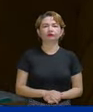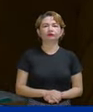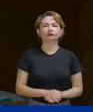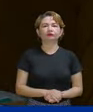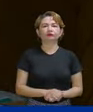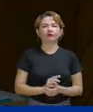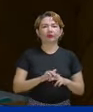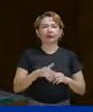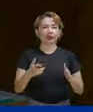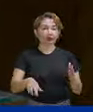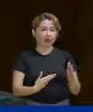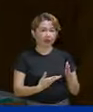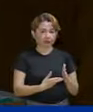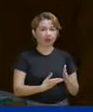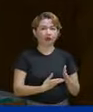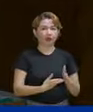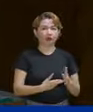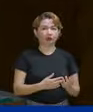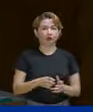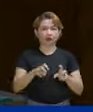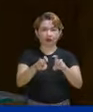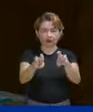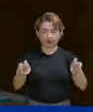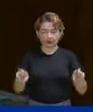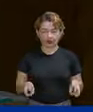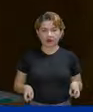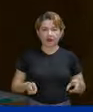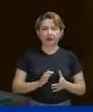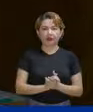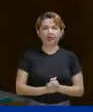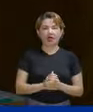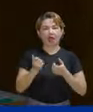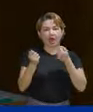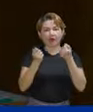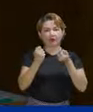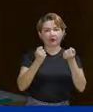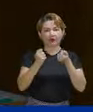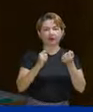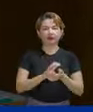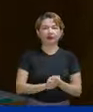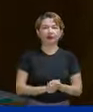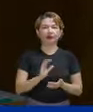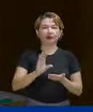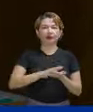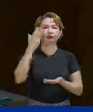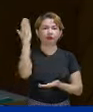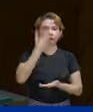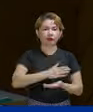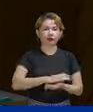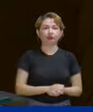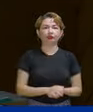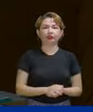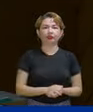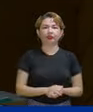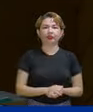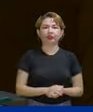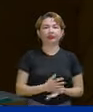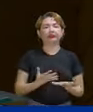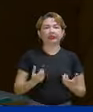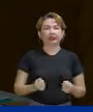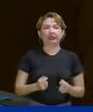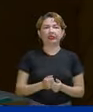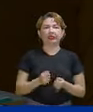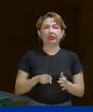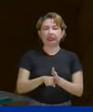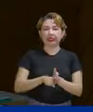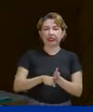pelo relator, esta Corte reviu posição de análise formal da prestação de contas para permitir